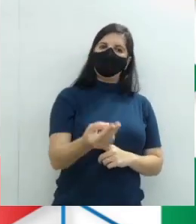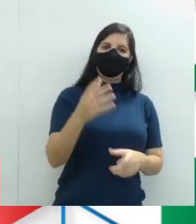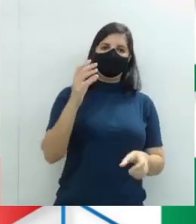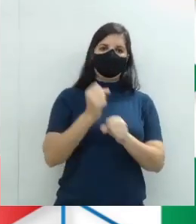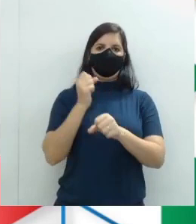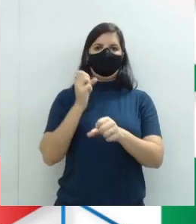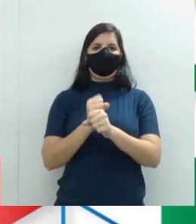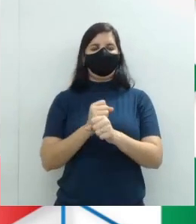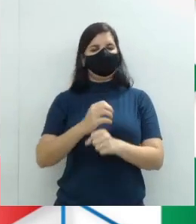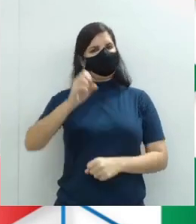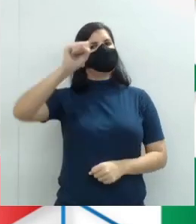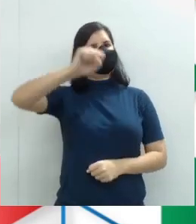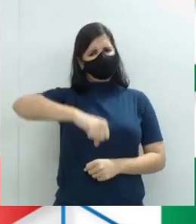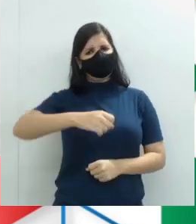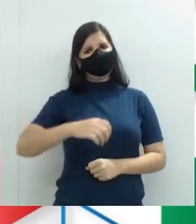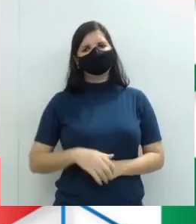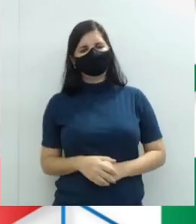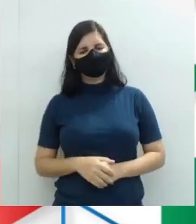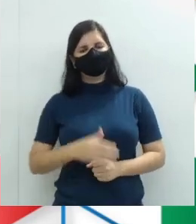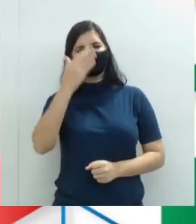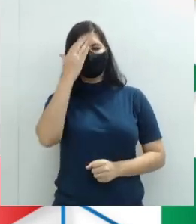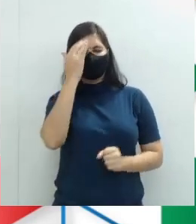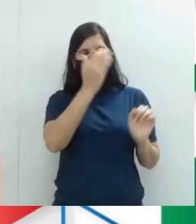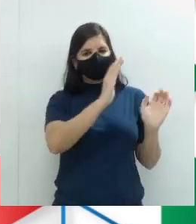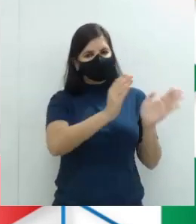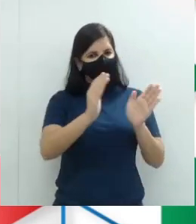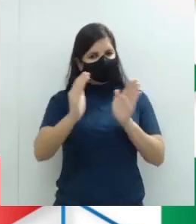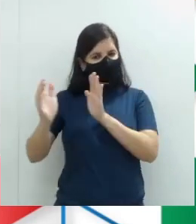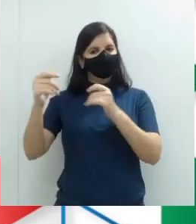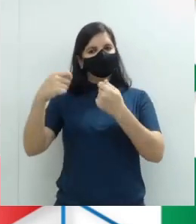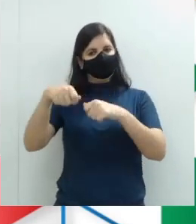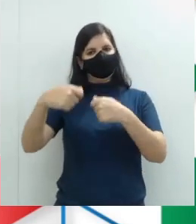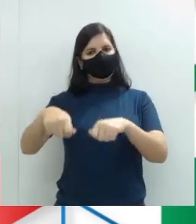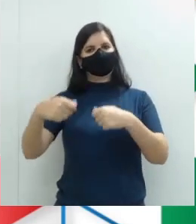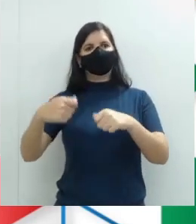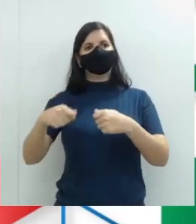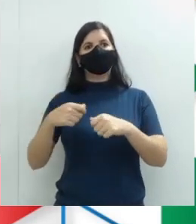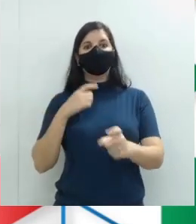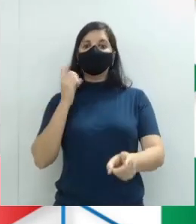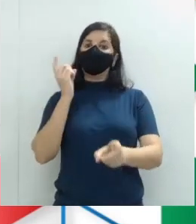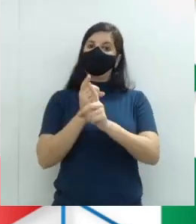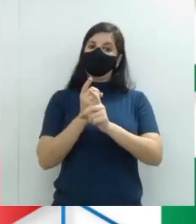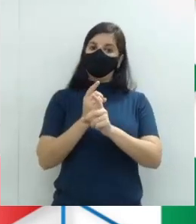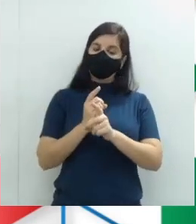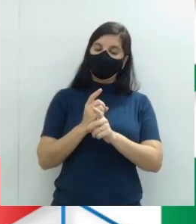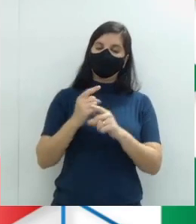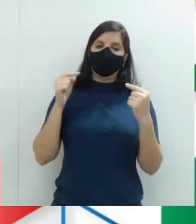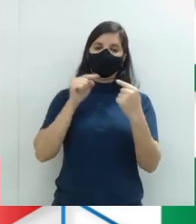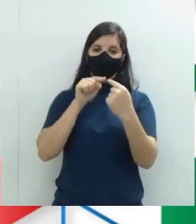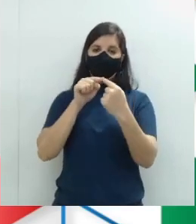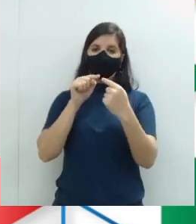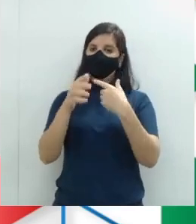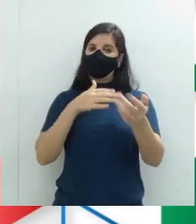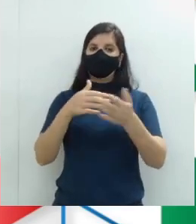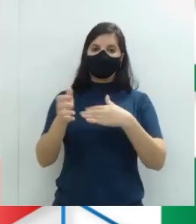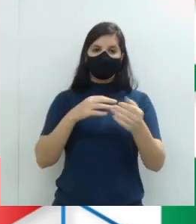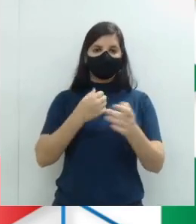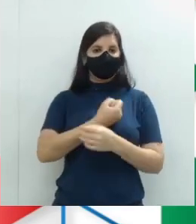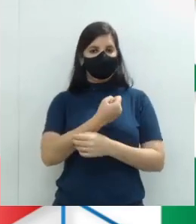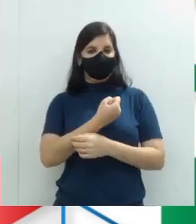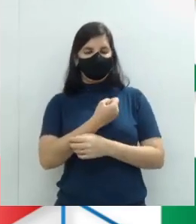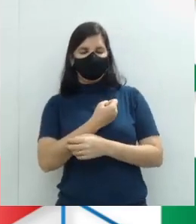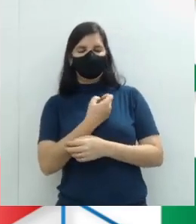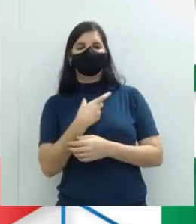calcular. Exatamente. Entenda o passo a passo. Tá bom? Para a gente achar isso, para determinar qualquer termo nessa